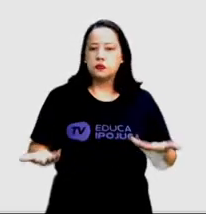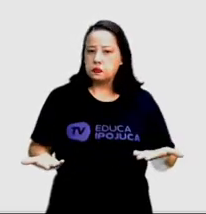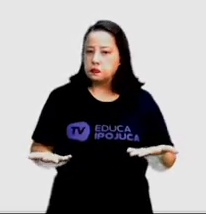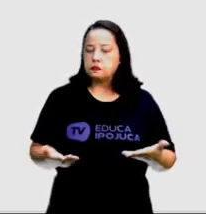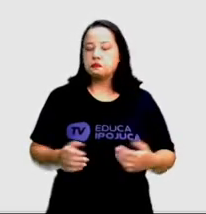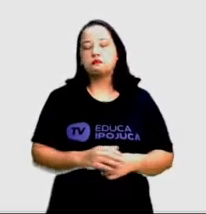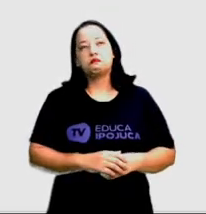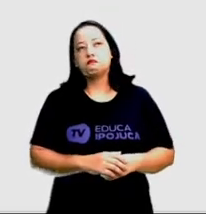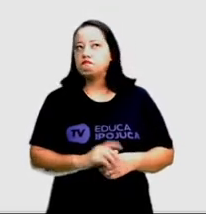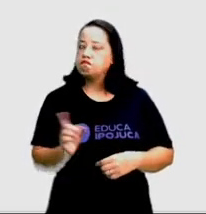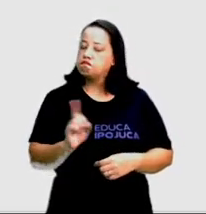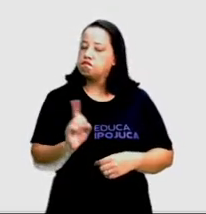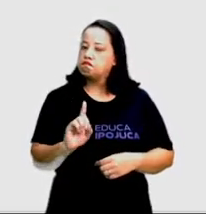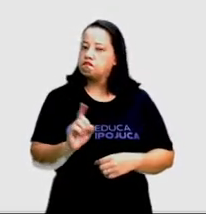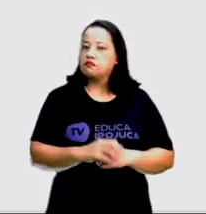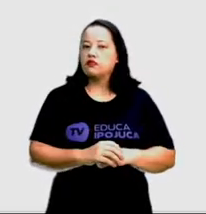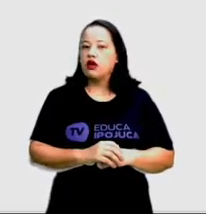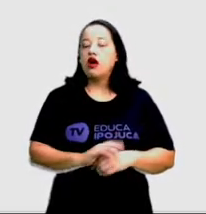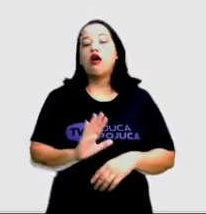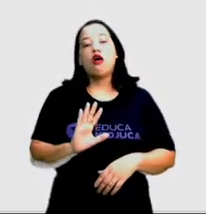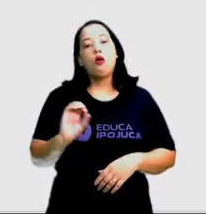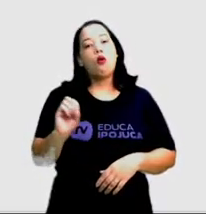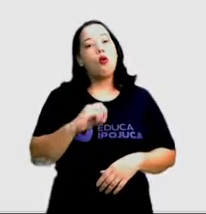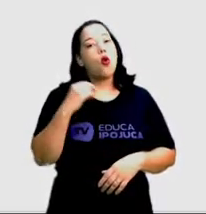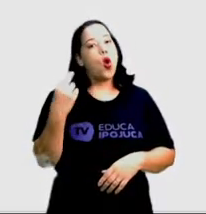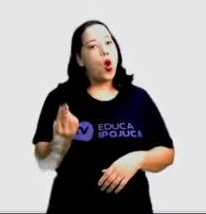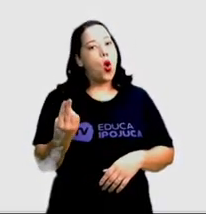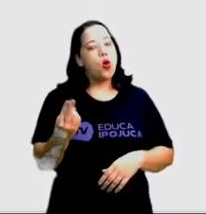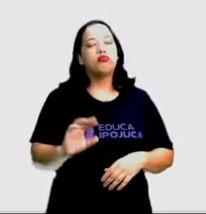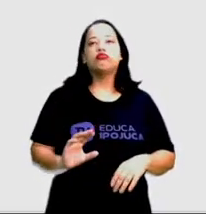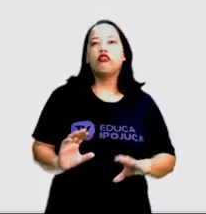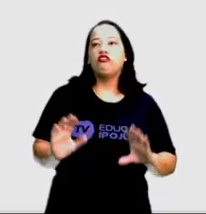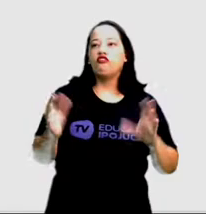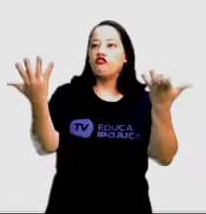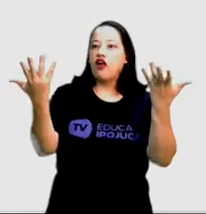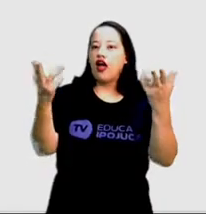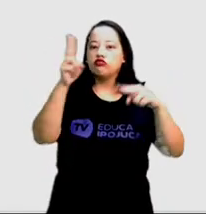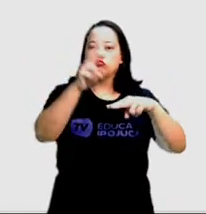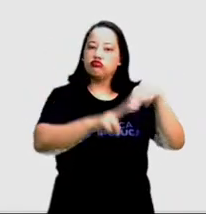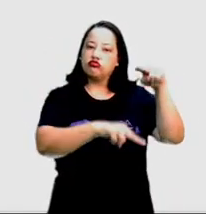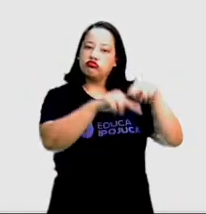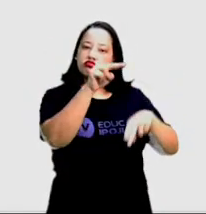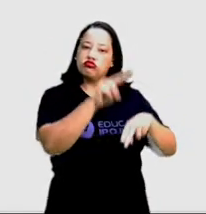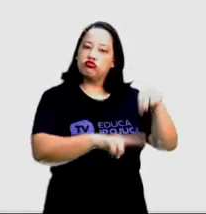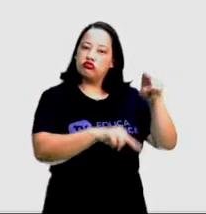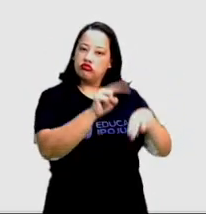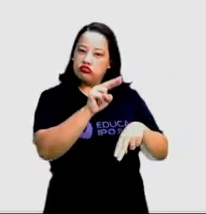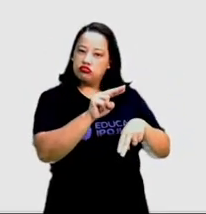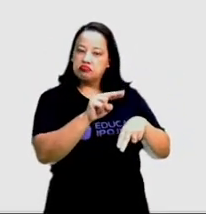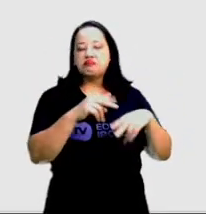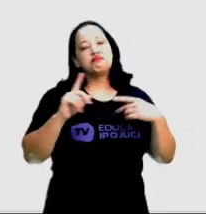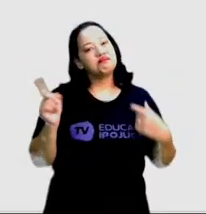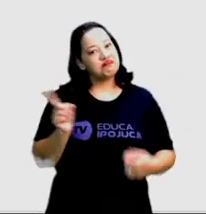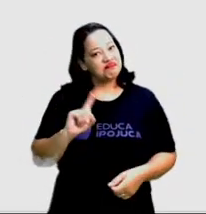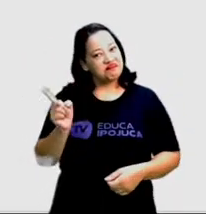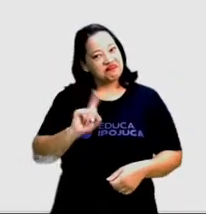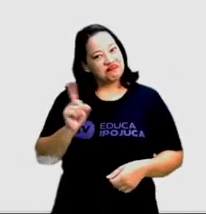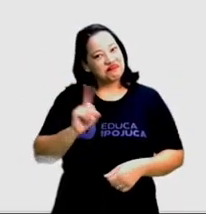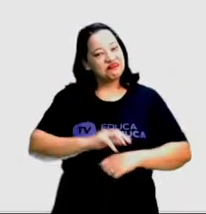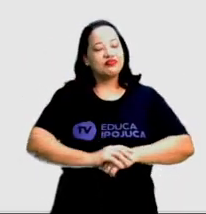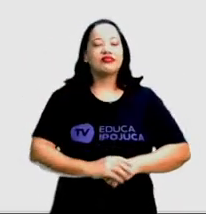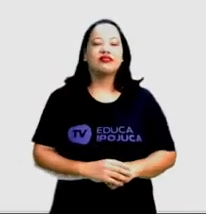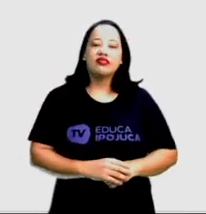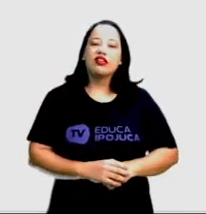foi utilizado para uma festa junina? E aí? Também não.